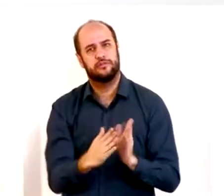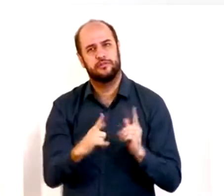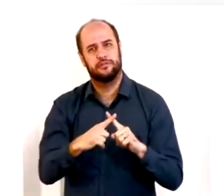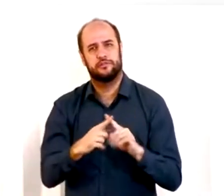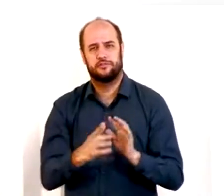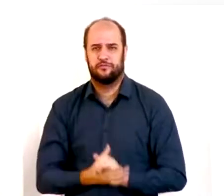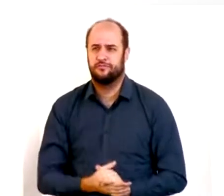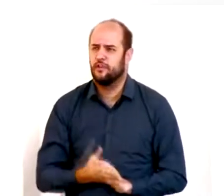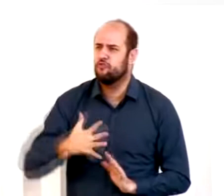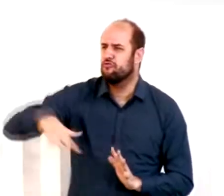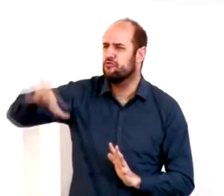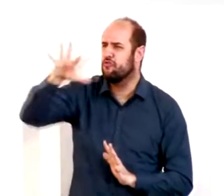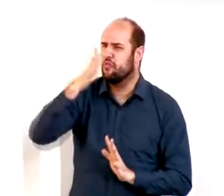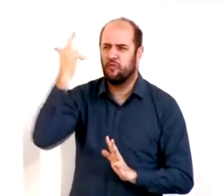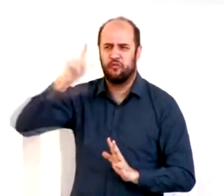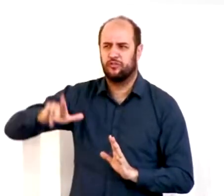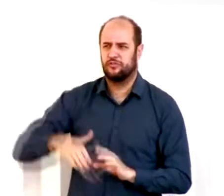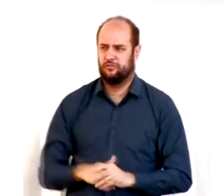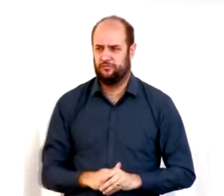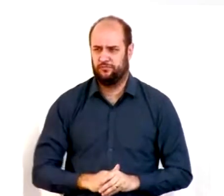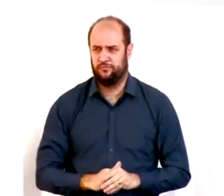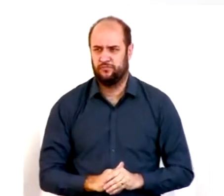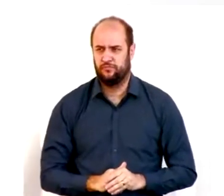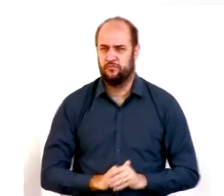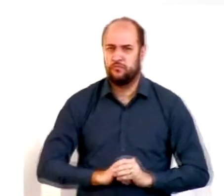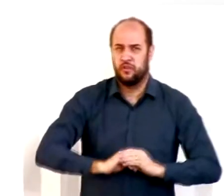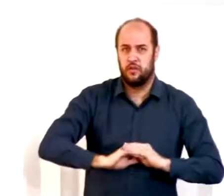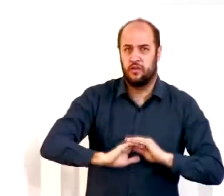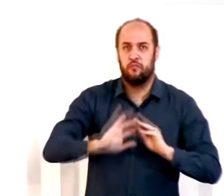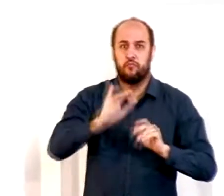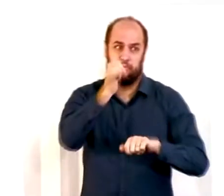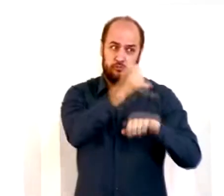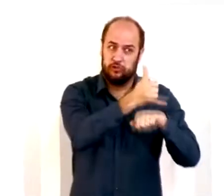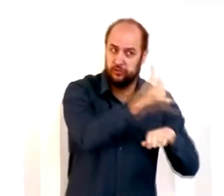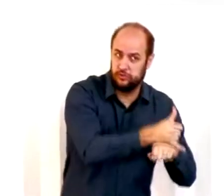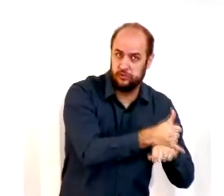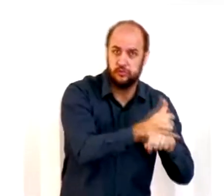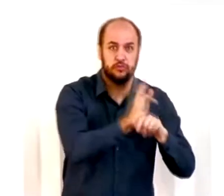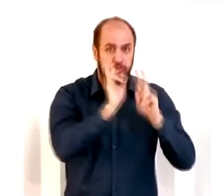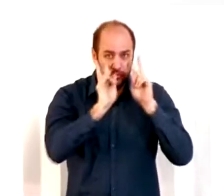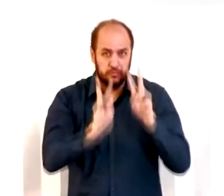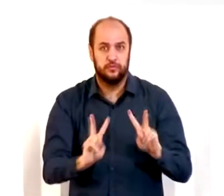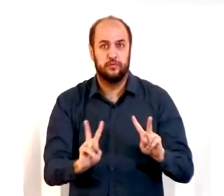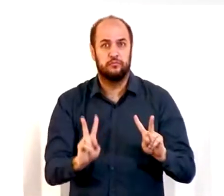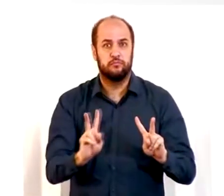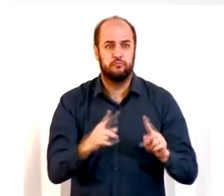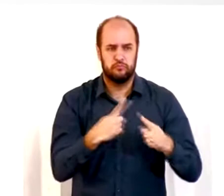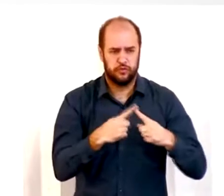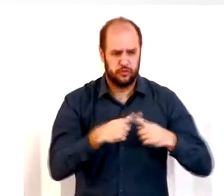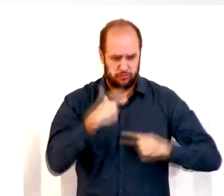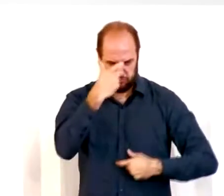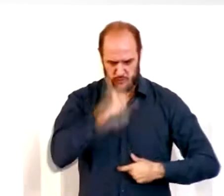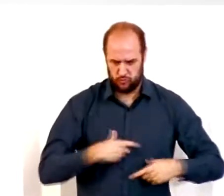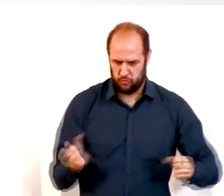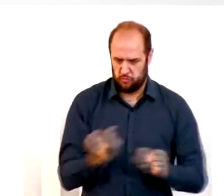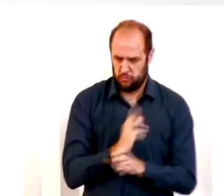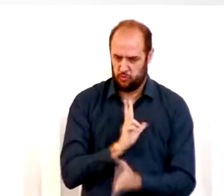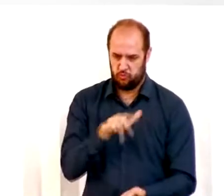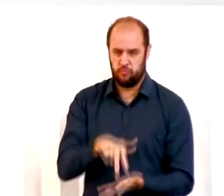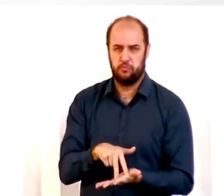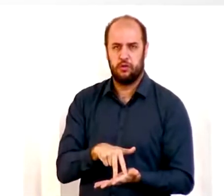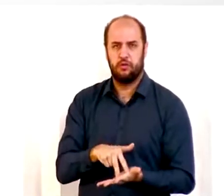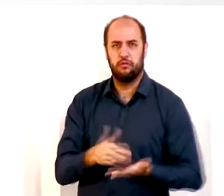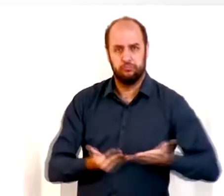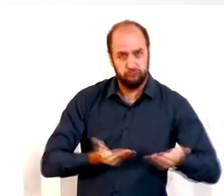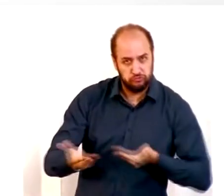que alcança a todos. Ela alcança ao líder em si, que dispõe para servir como um